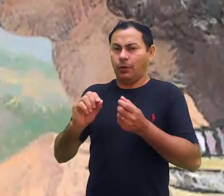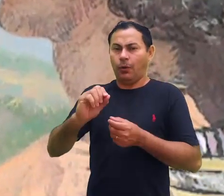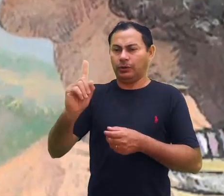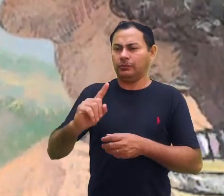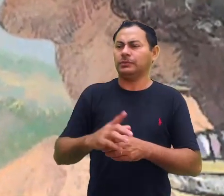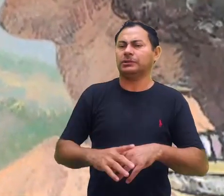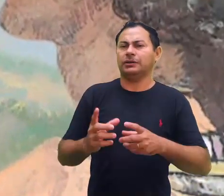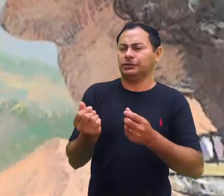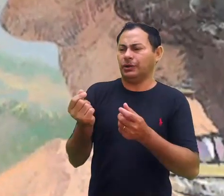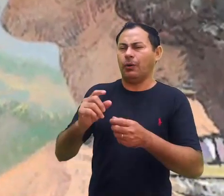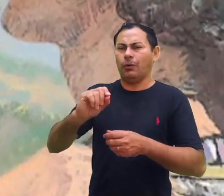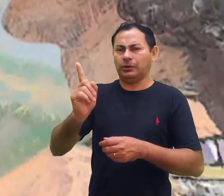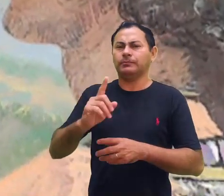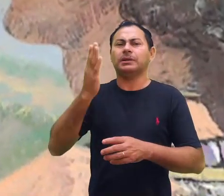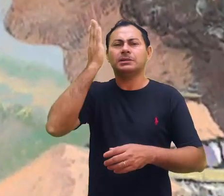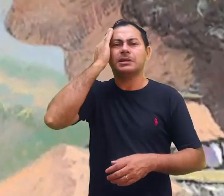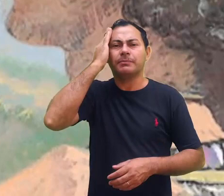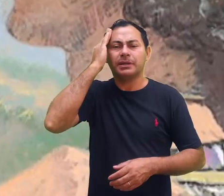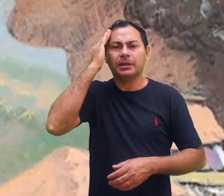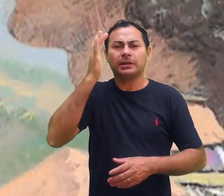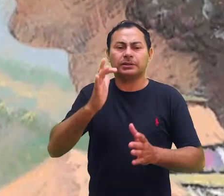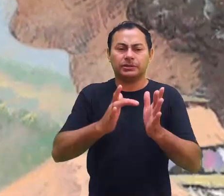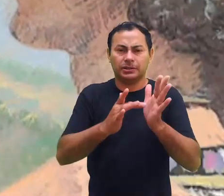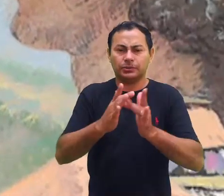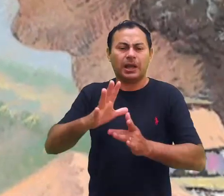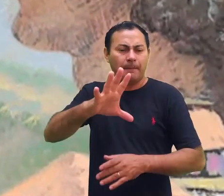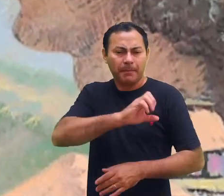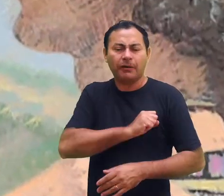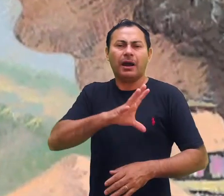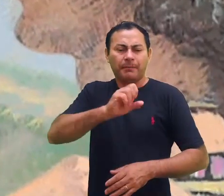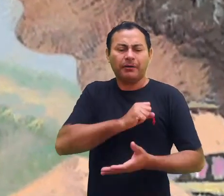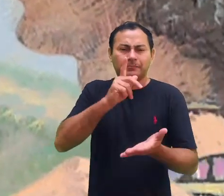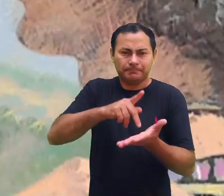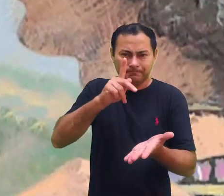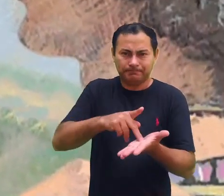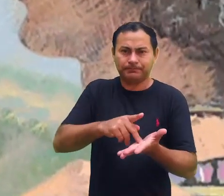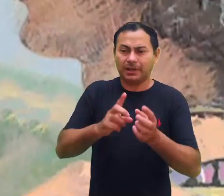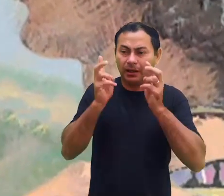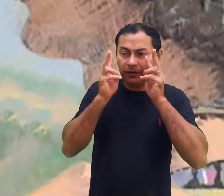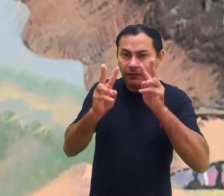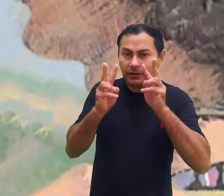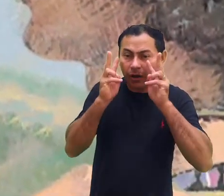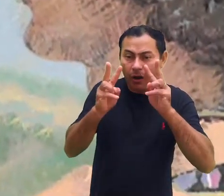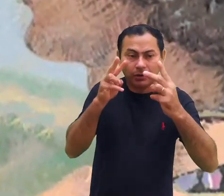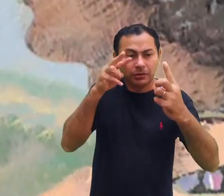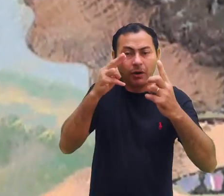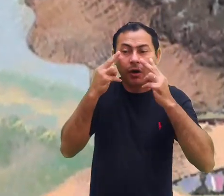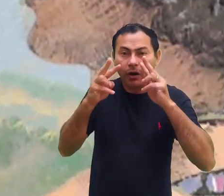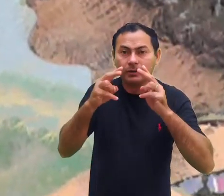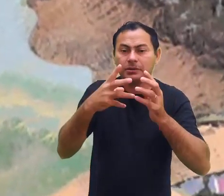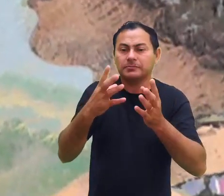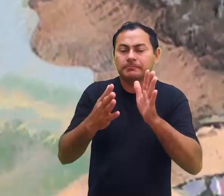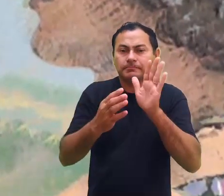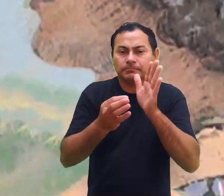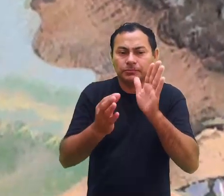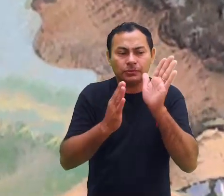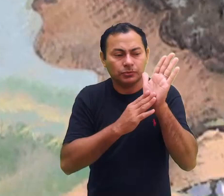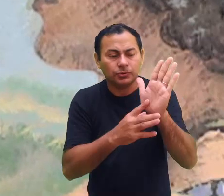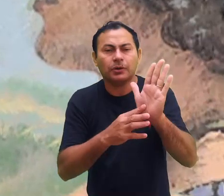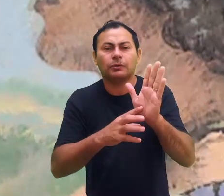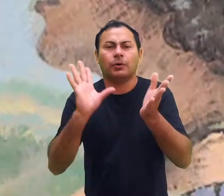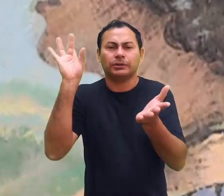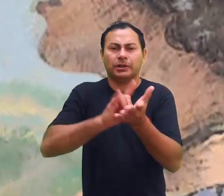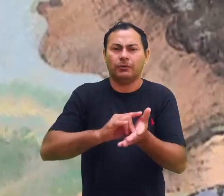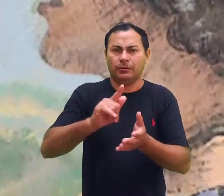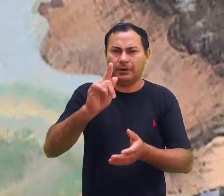quer ele fosse aquele jovem rico ou não, ele sabia que Jesus o amava de verdade, olhando bem nos seus olhos. Conforme sugere o